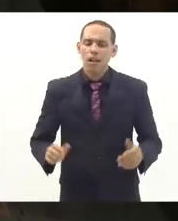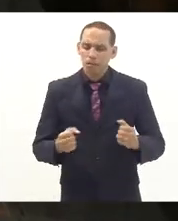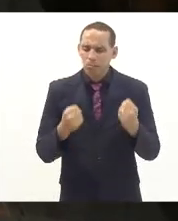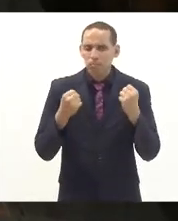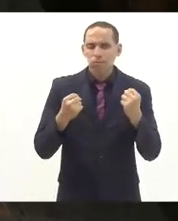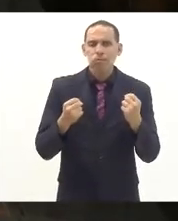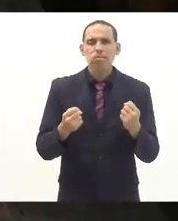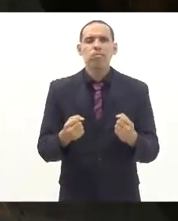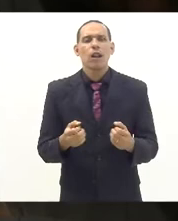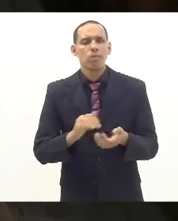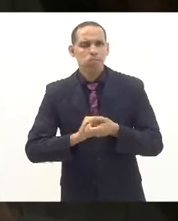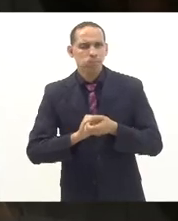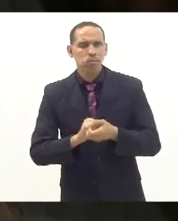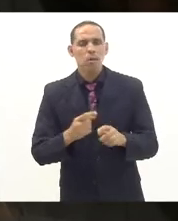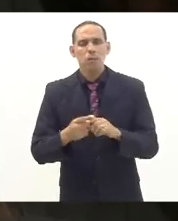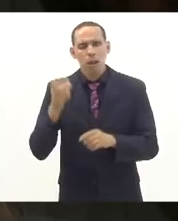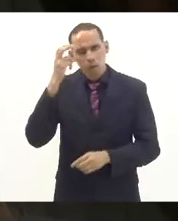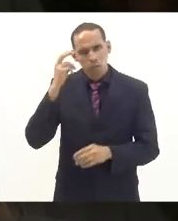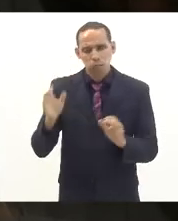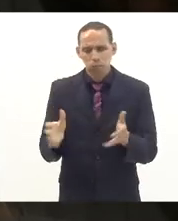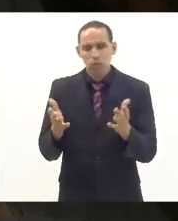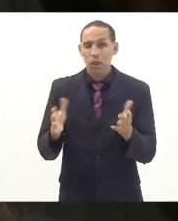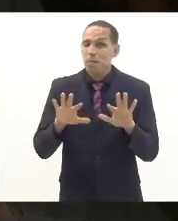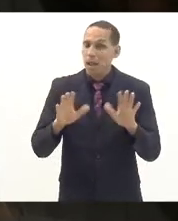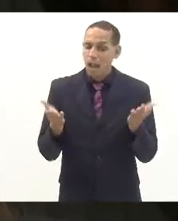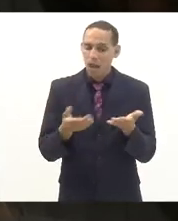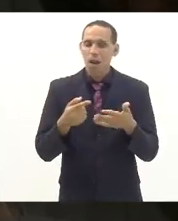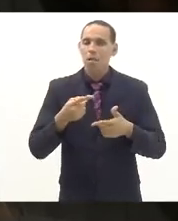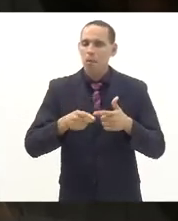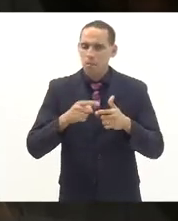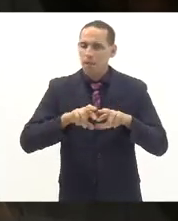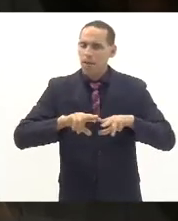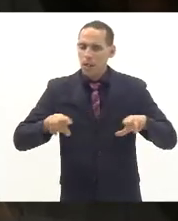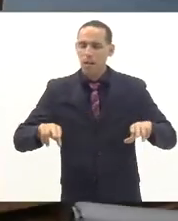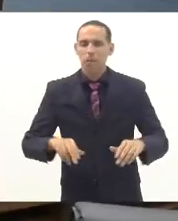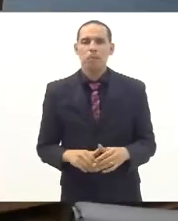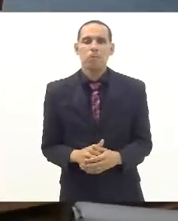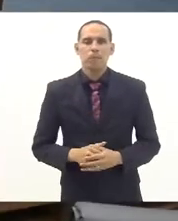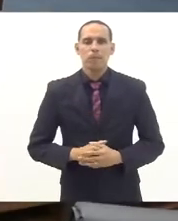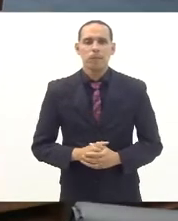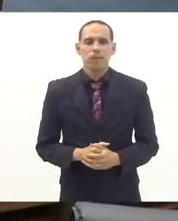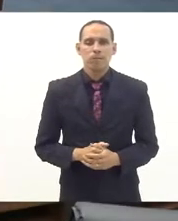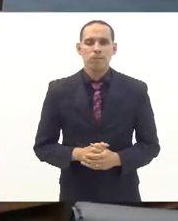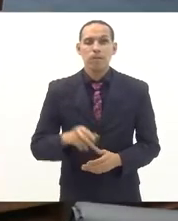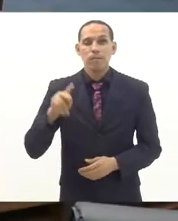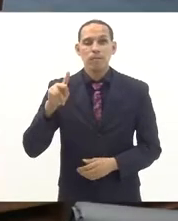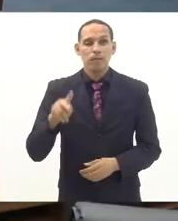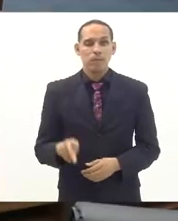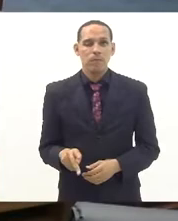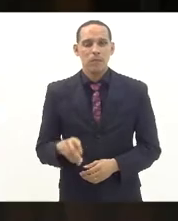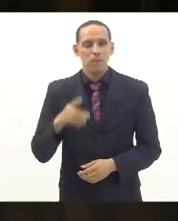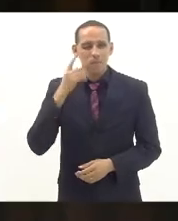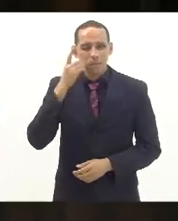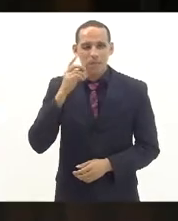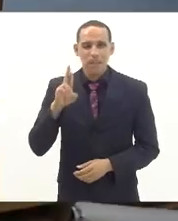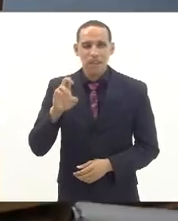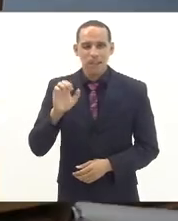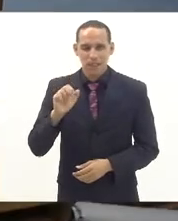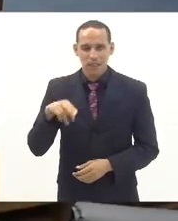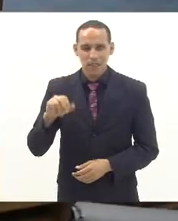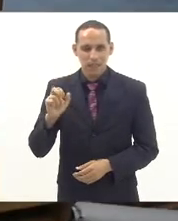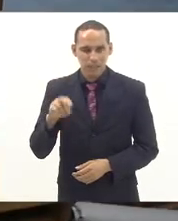a cultura Como faz frequentemente mas nesse caso a múltiplo menos o presidente Deputado Renan Ferreirinha